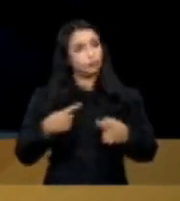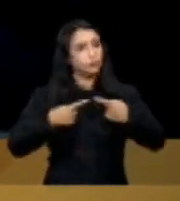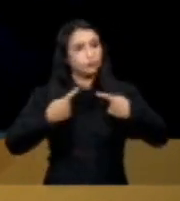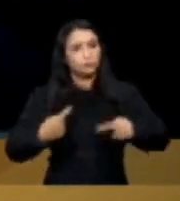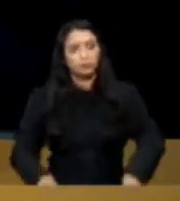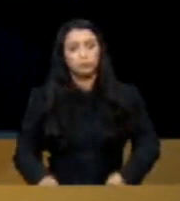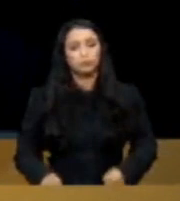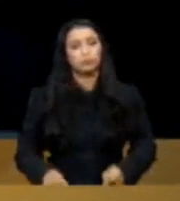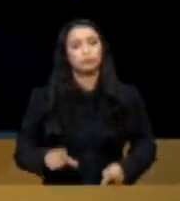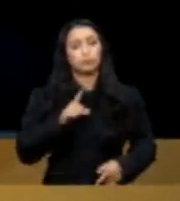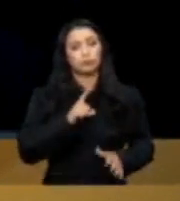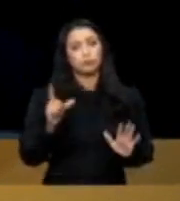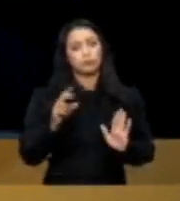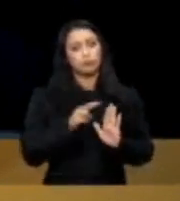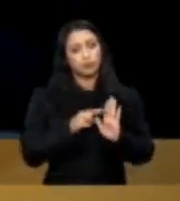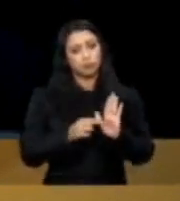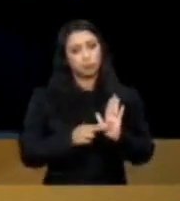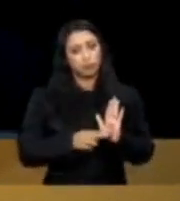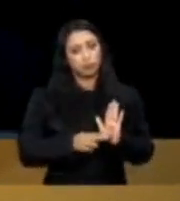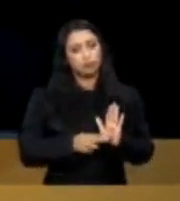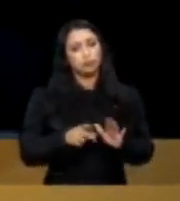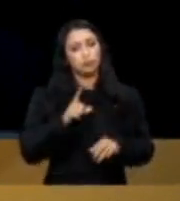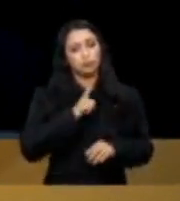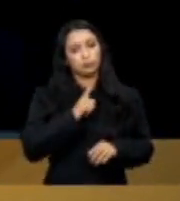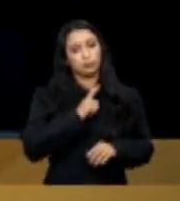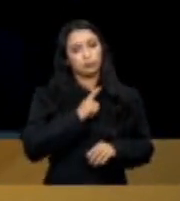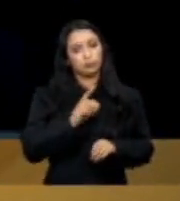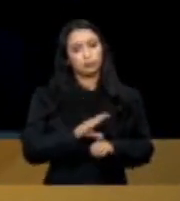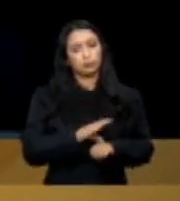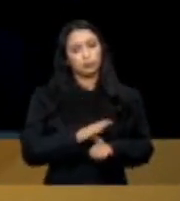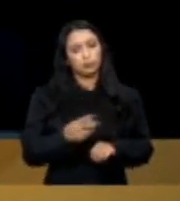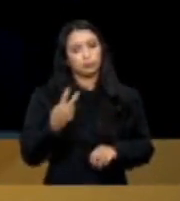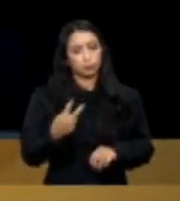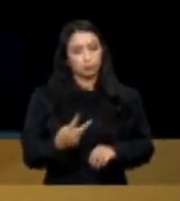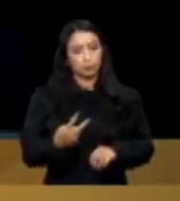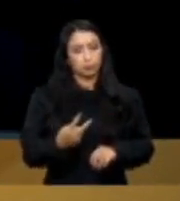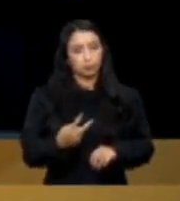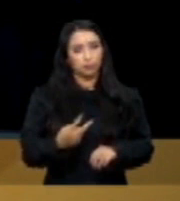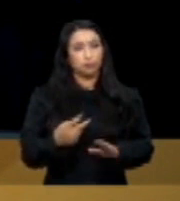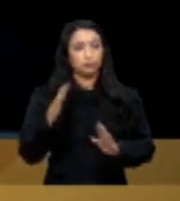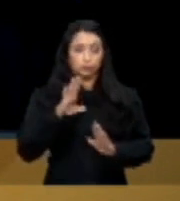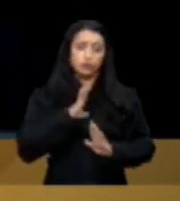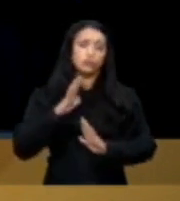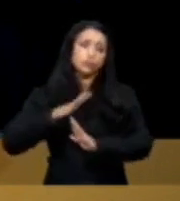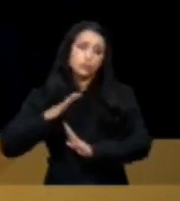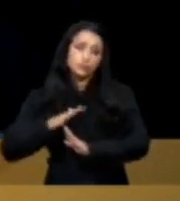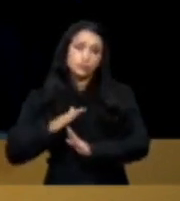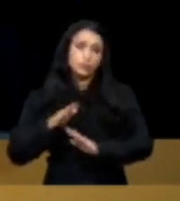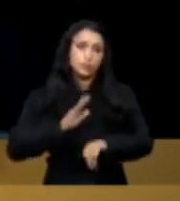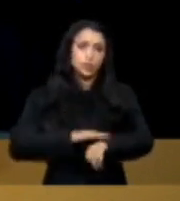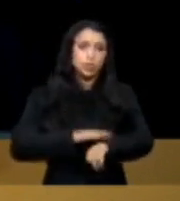impeditivo da recepção pela nova ordem constitucional, de norma pré-constitucional. 2, a imposição de limites temporais